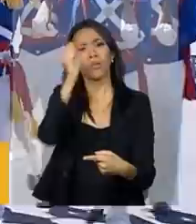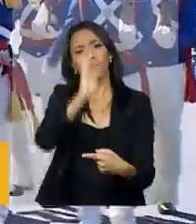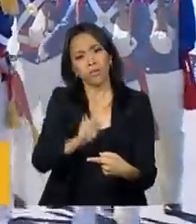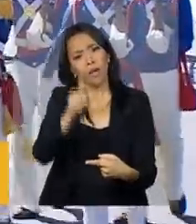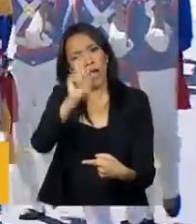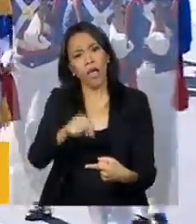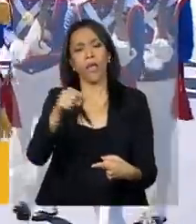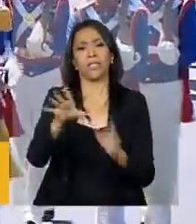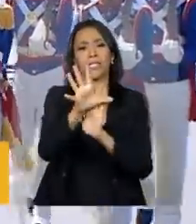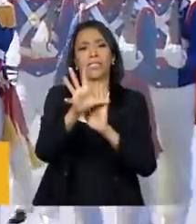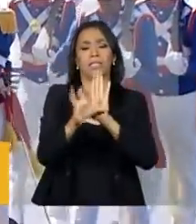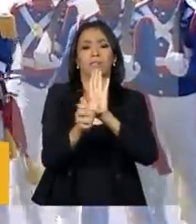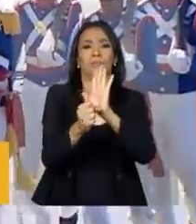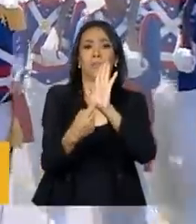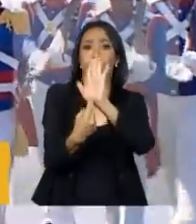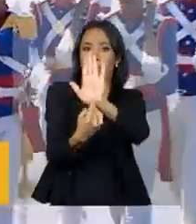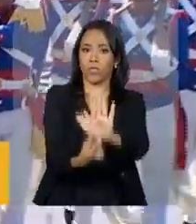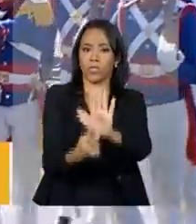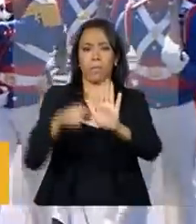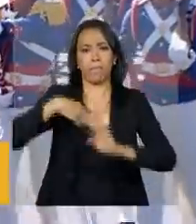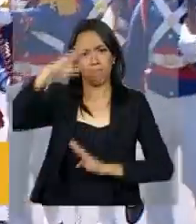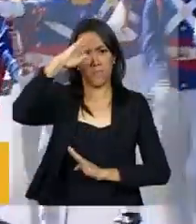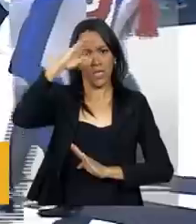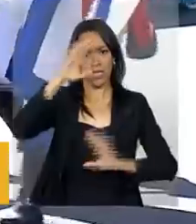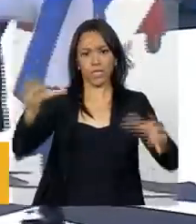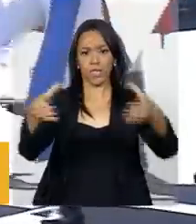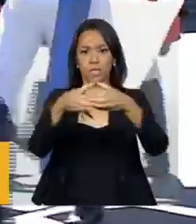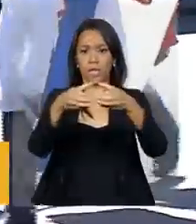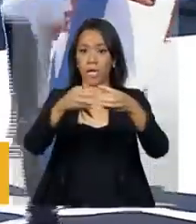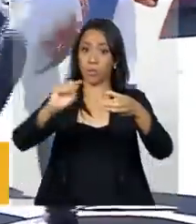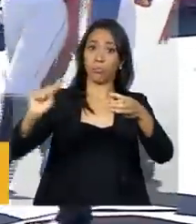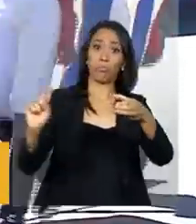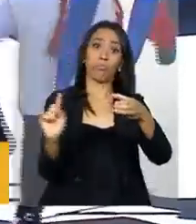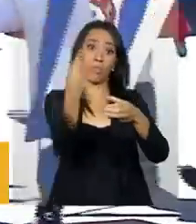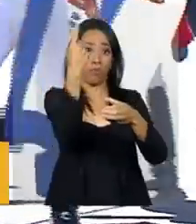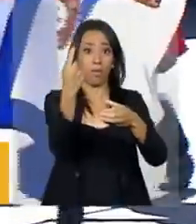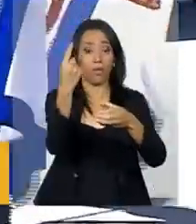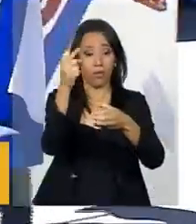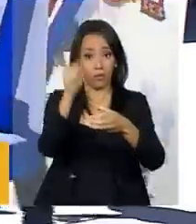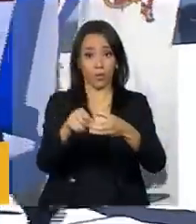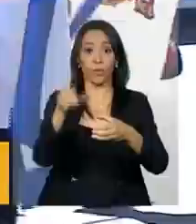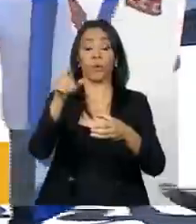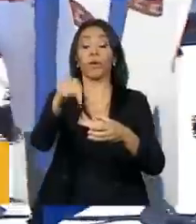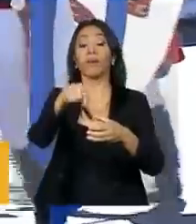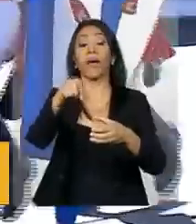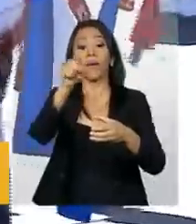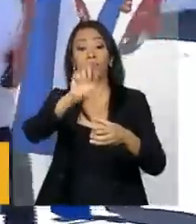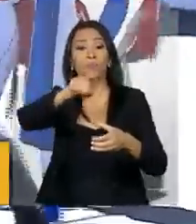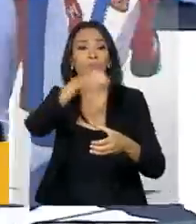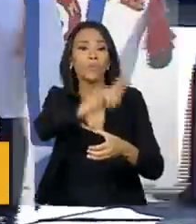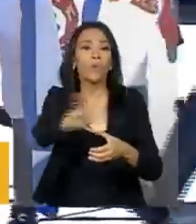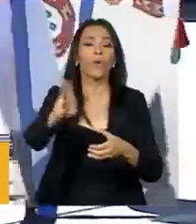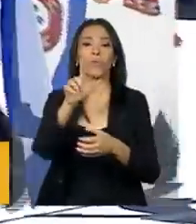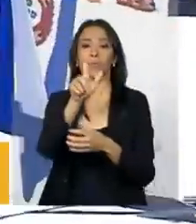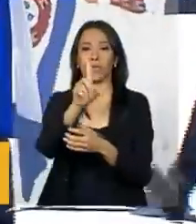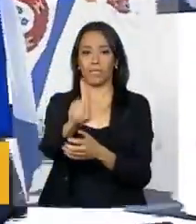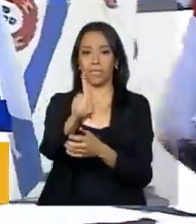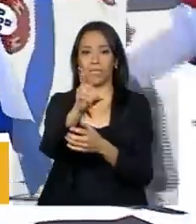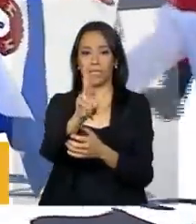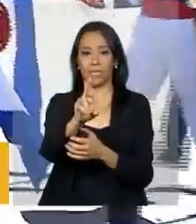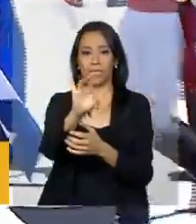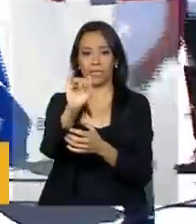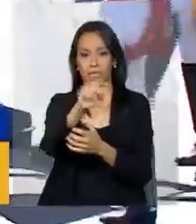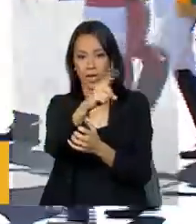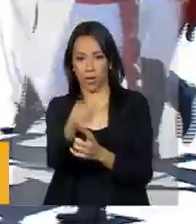nacionalidade, conduzidas por militares do 1º Regimento de Cavalaria de Guardas, os Dragões da Independência.